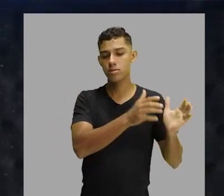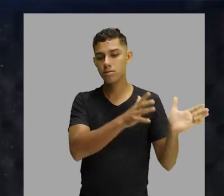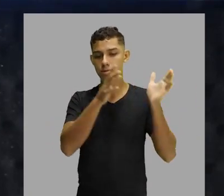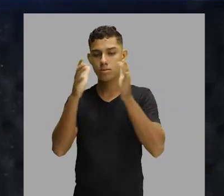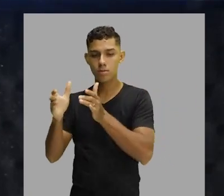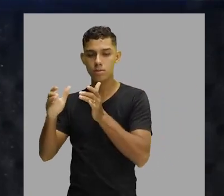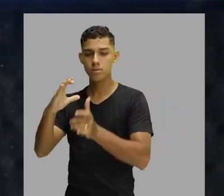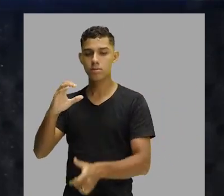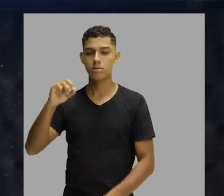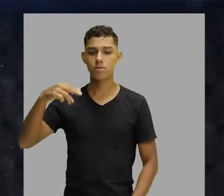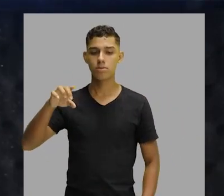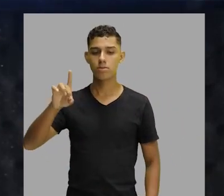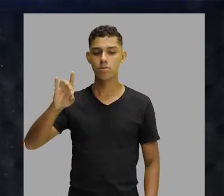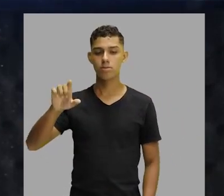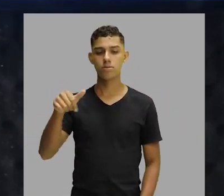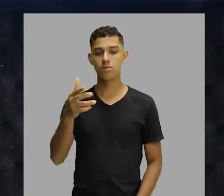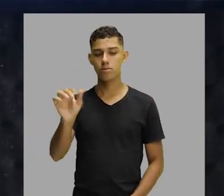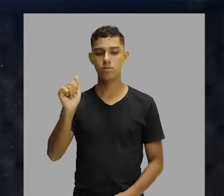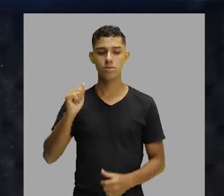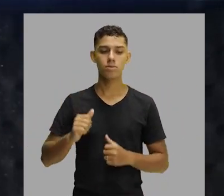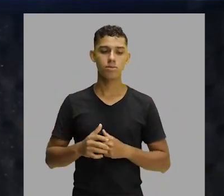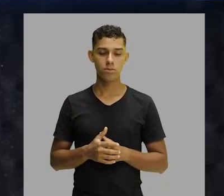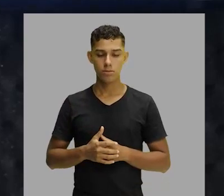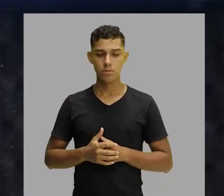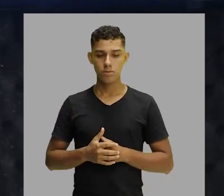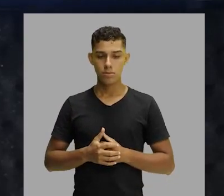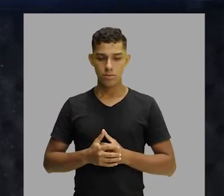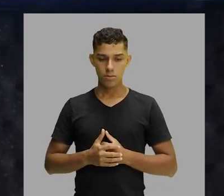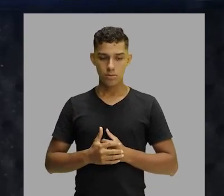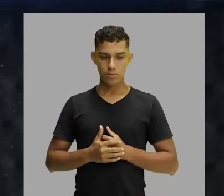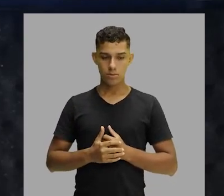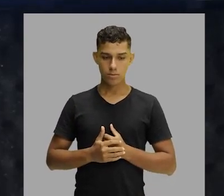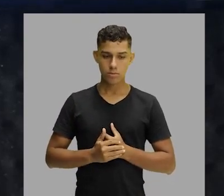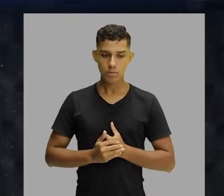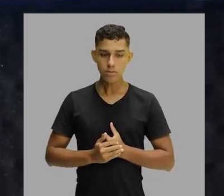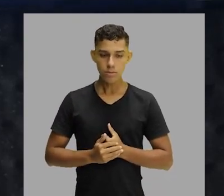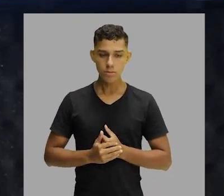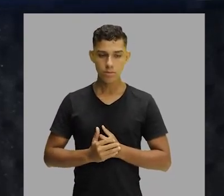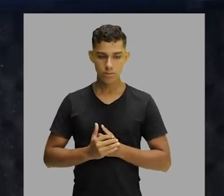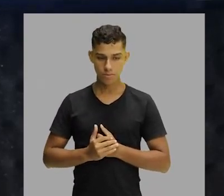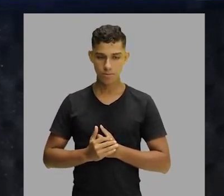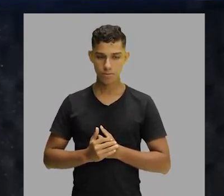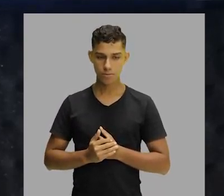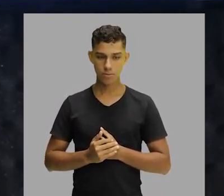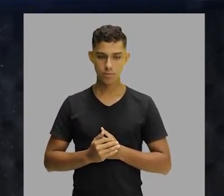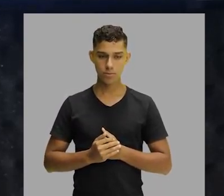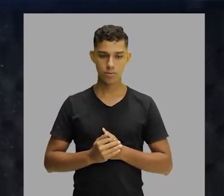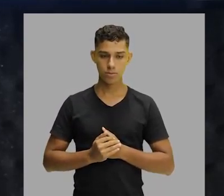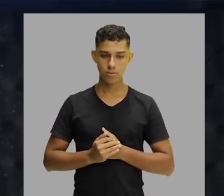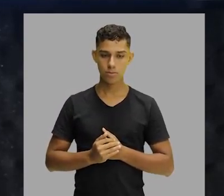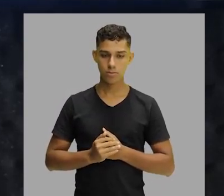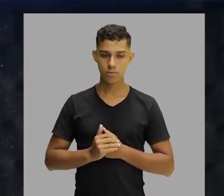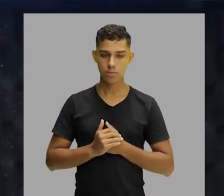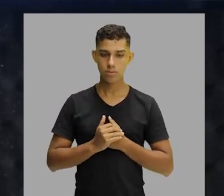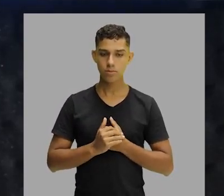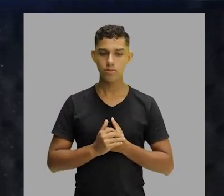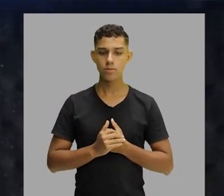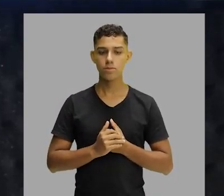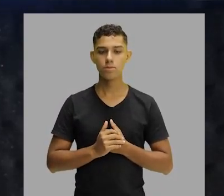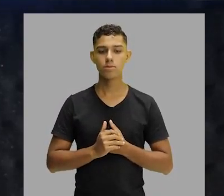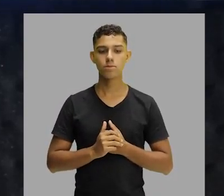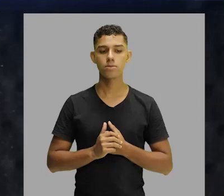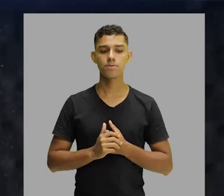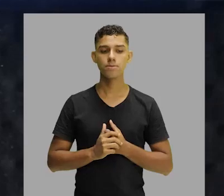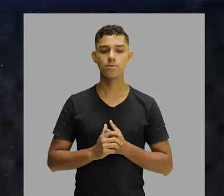intermediário. Há uma distância, mas essa distância ela não é tão acentuada, não é tão grande, ok? Então nós vamos ter o seguinte: então um